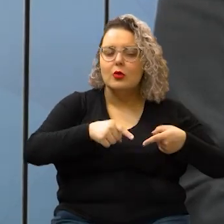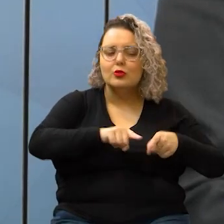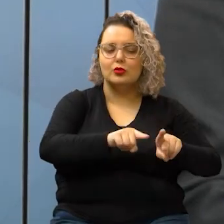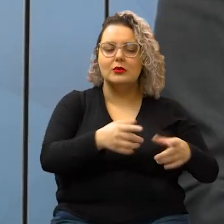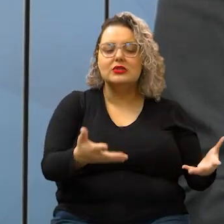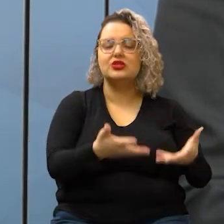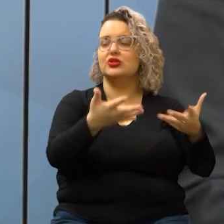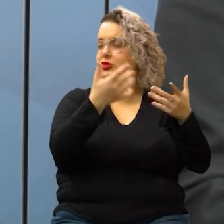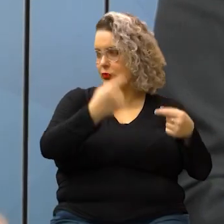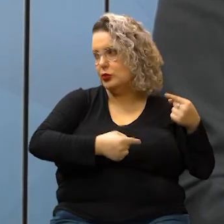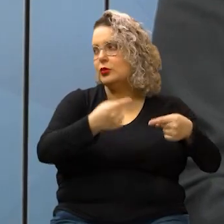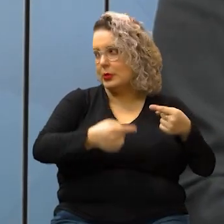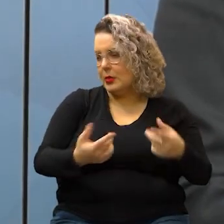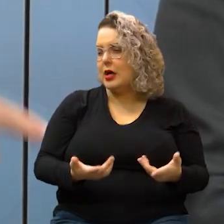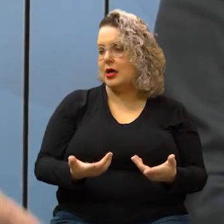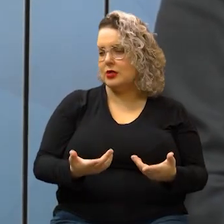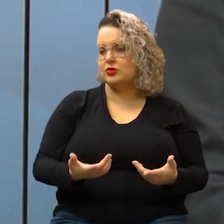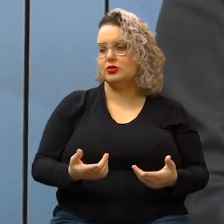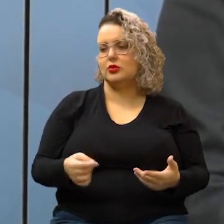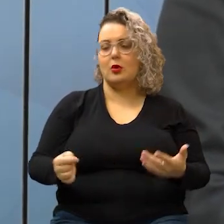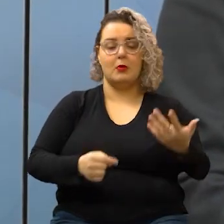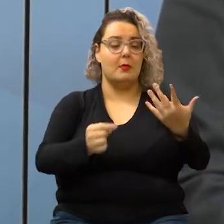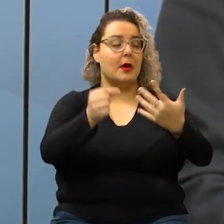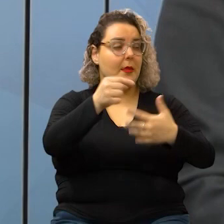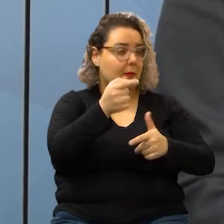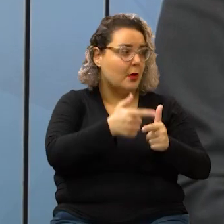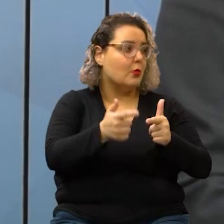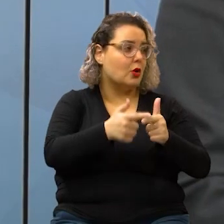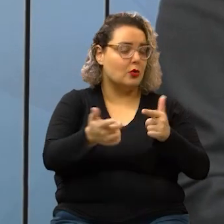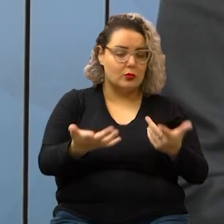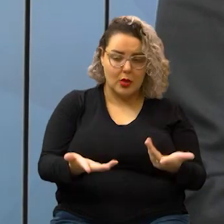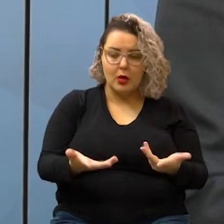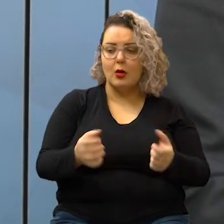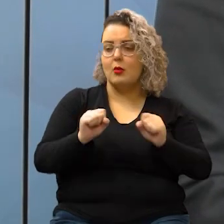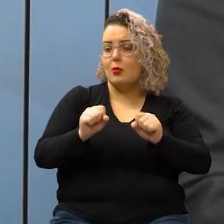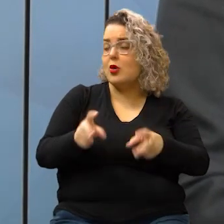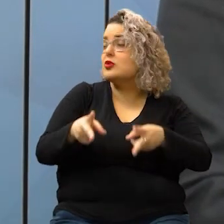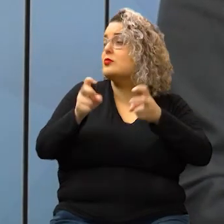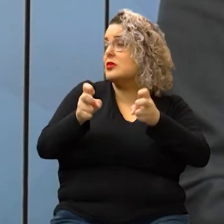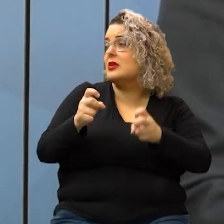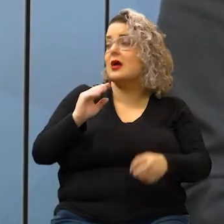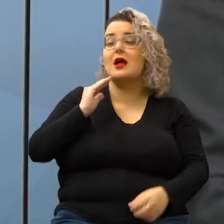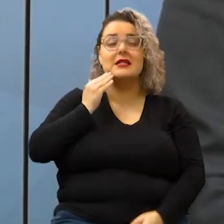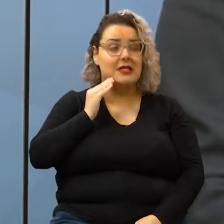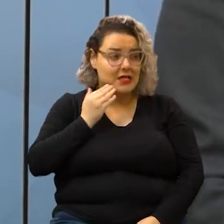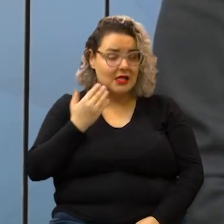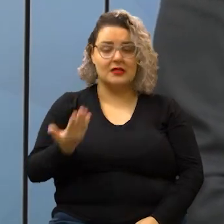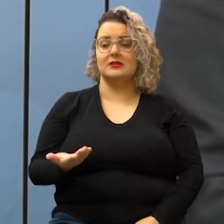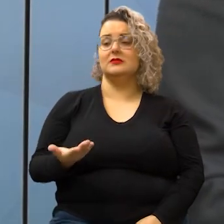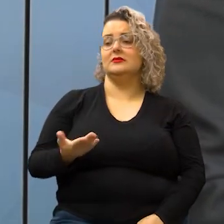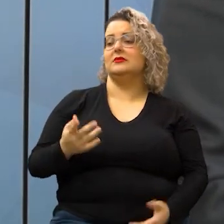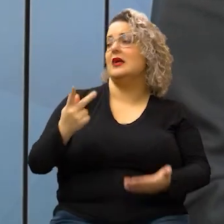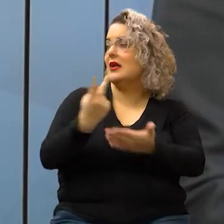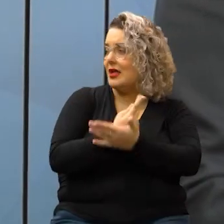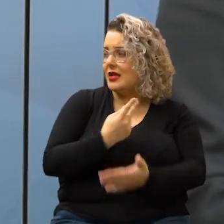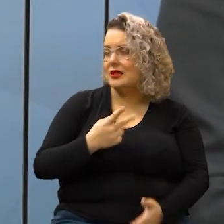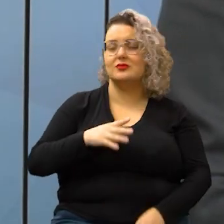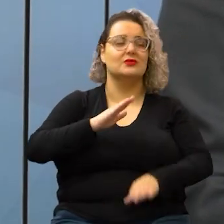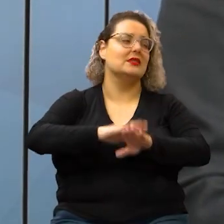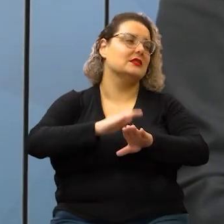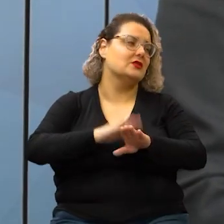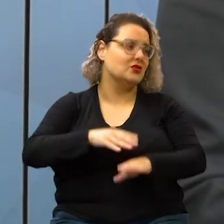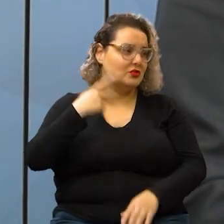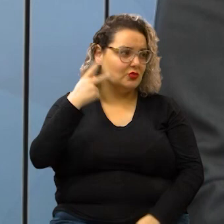o debate, apontando problemas, você pode identificar, às vezes, falhas nas ações de políticas